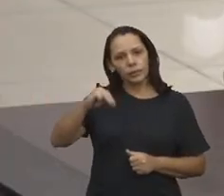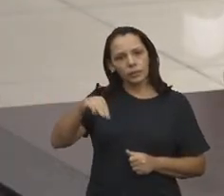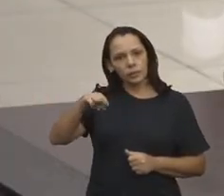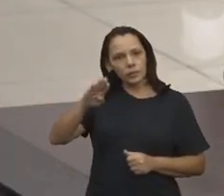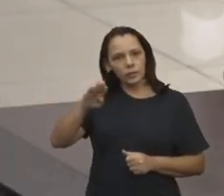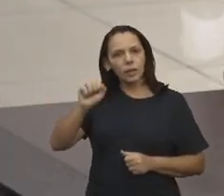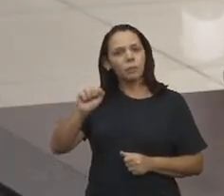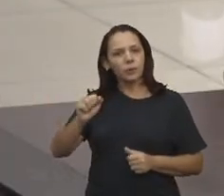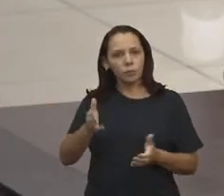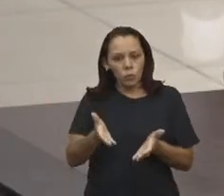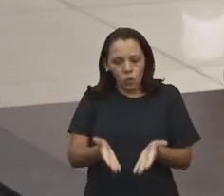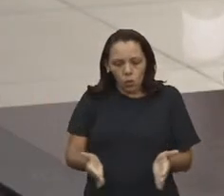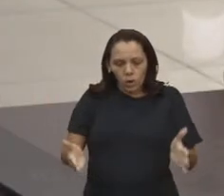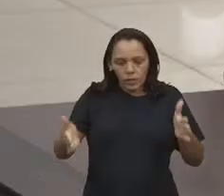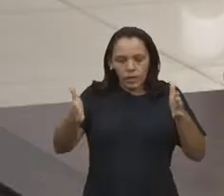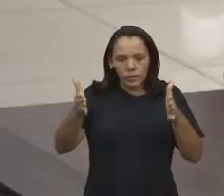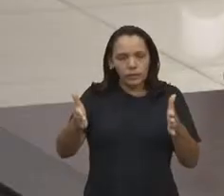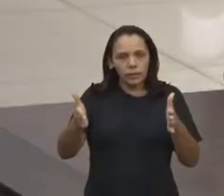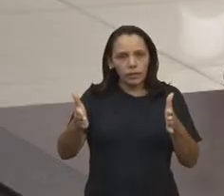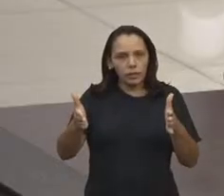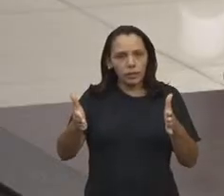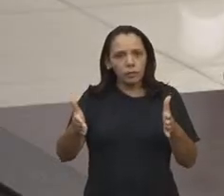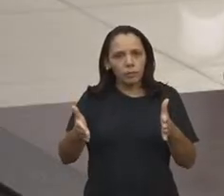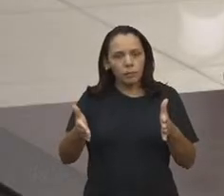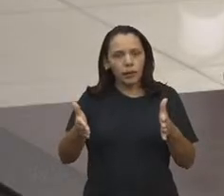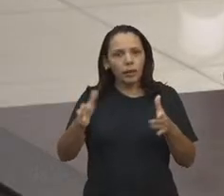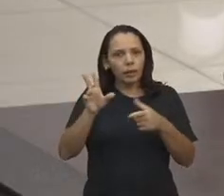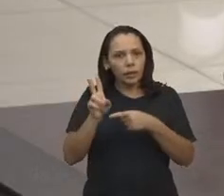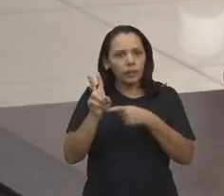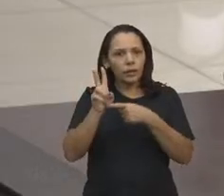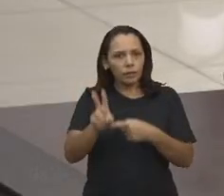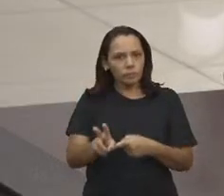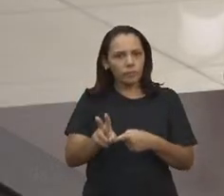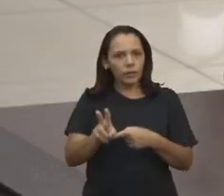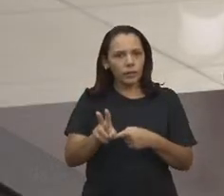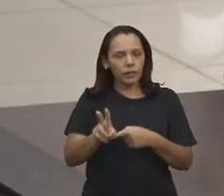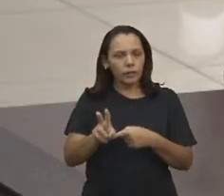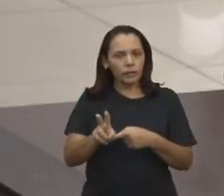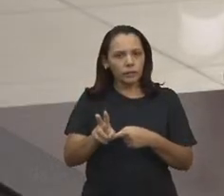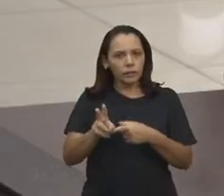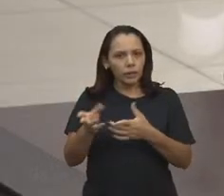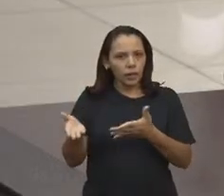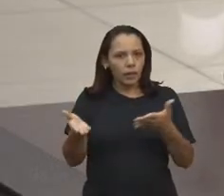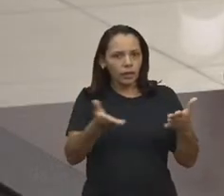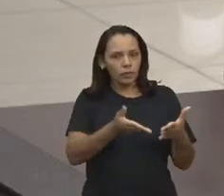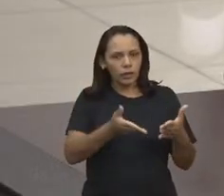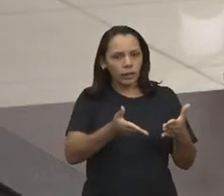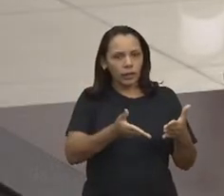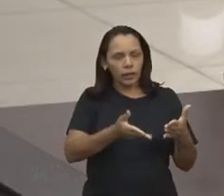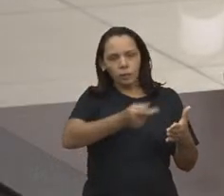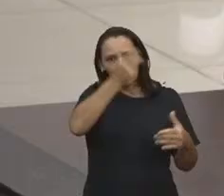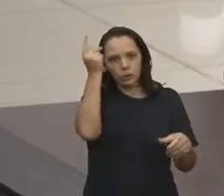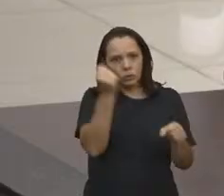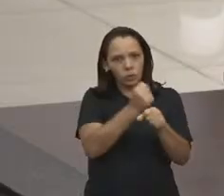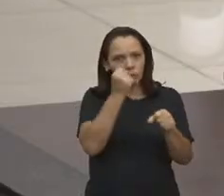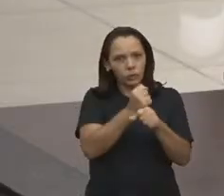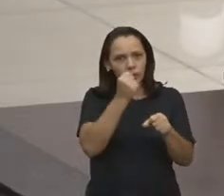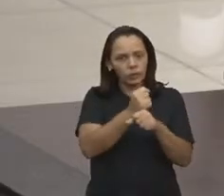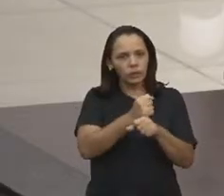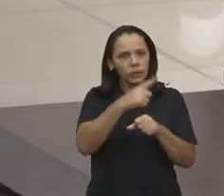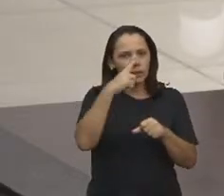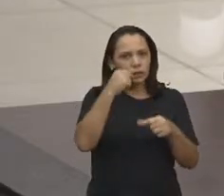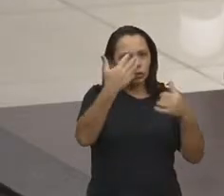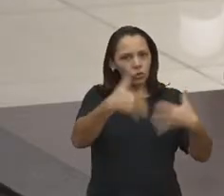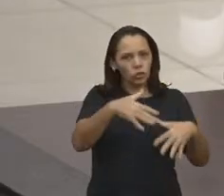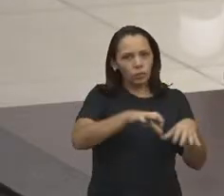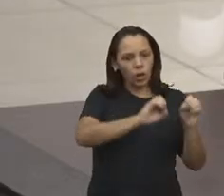aí é um volume grande, né, de resíduo, não é no leve que está depositado. E no leve é até 3